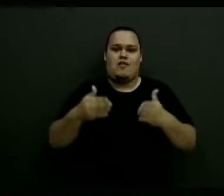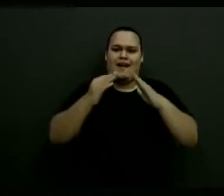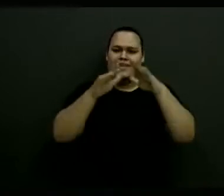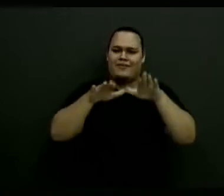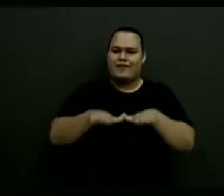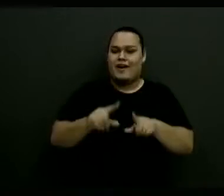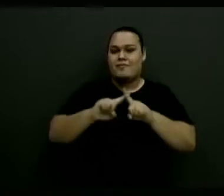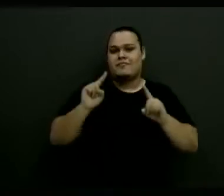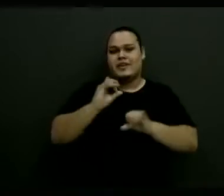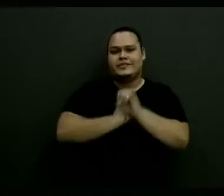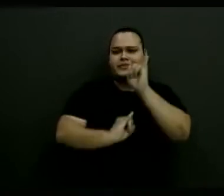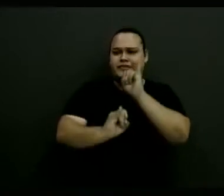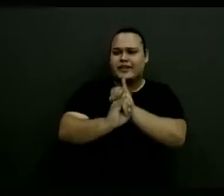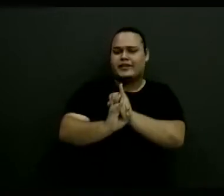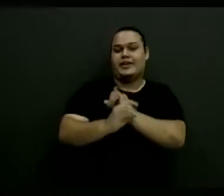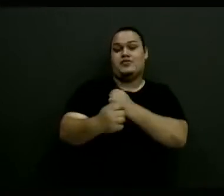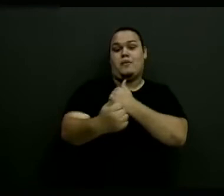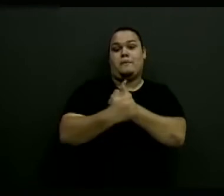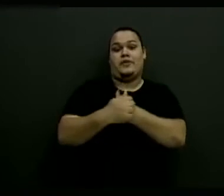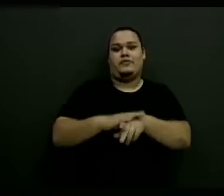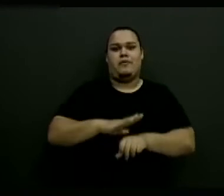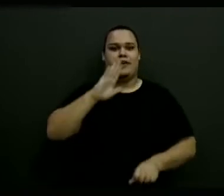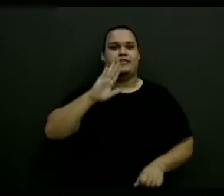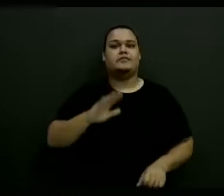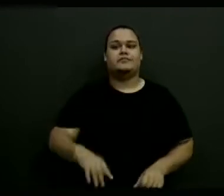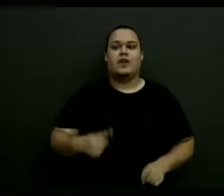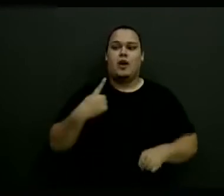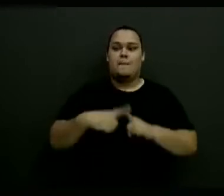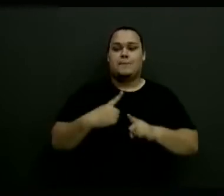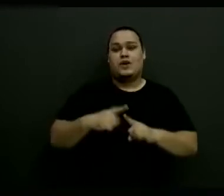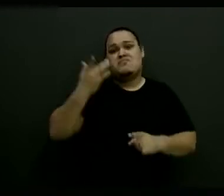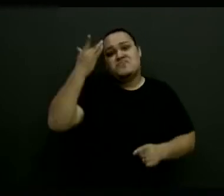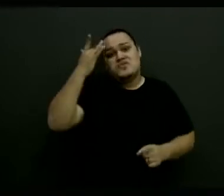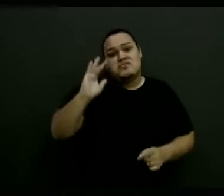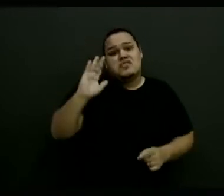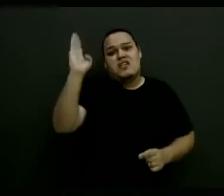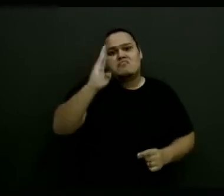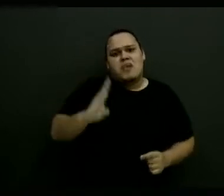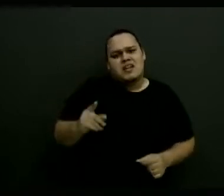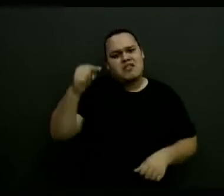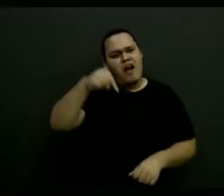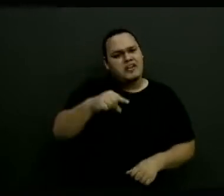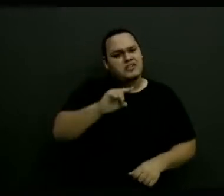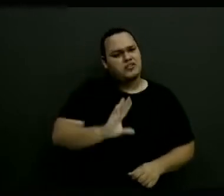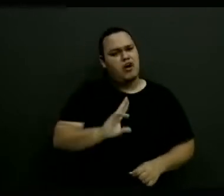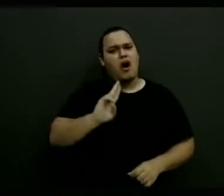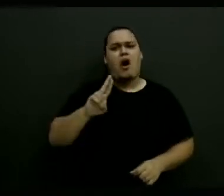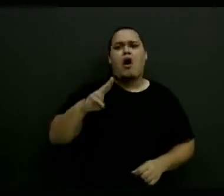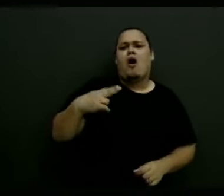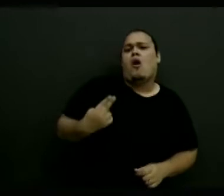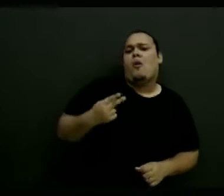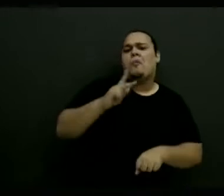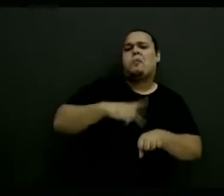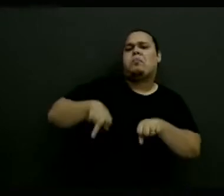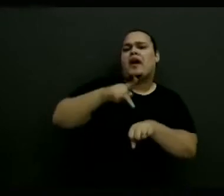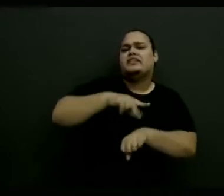de nação. É somente para o Brasil ou o senhor tem ministrado para outros países? Como é que o senhor